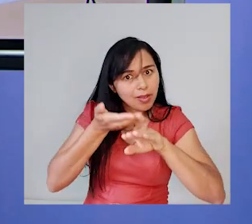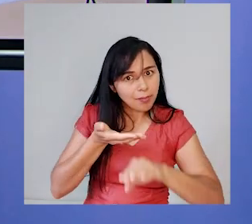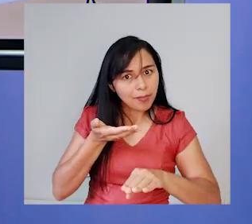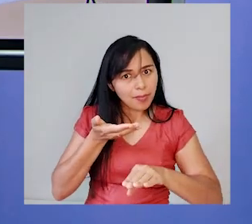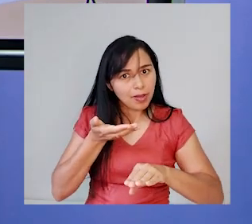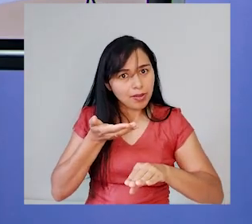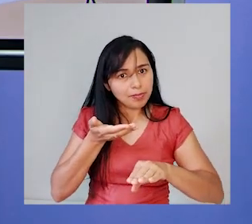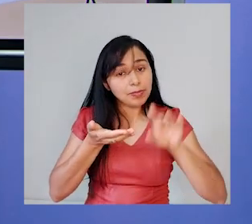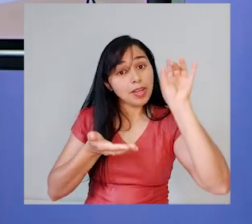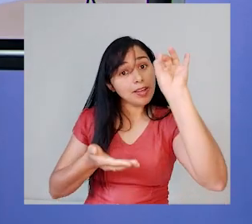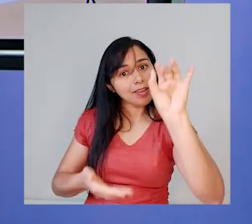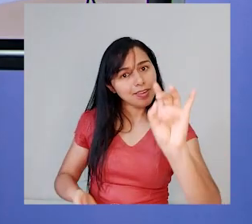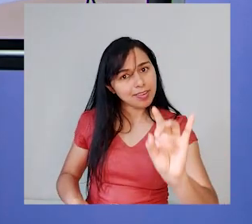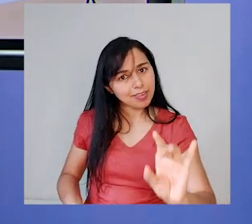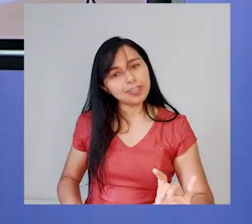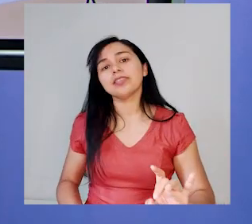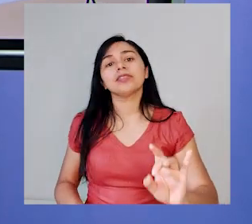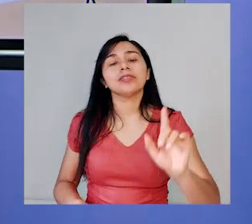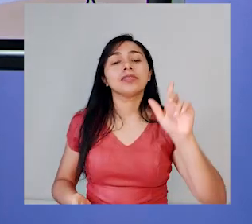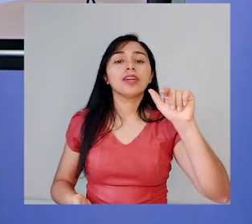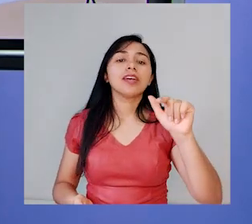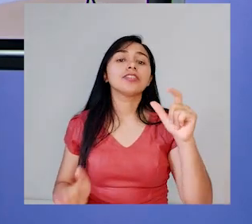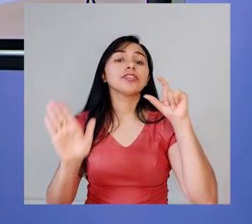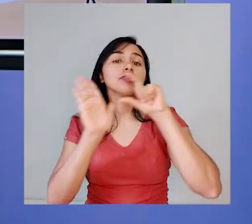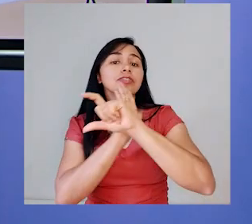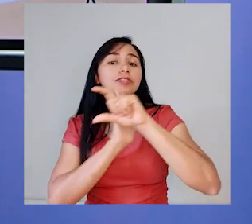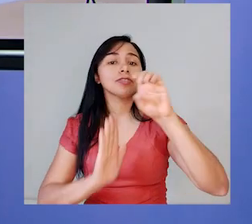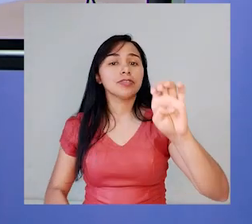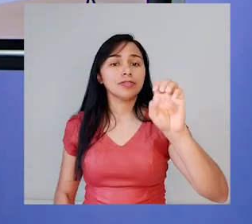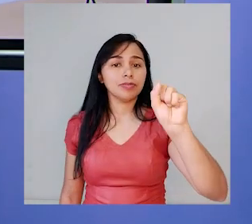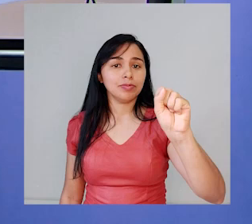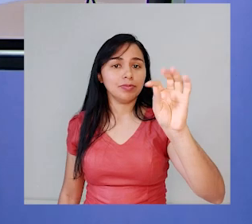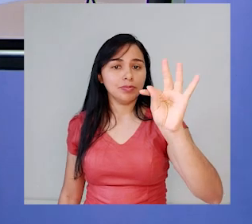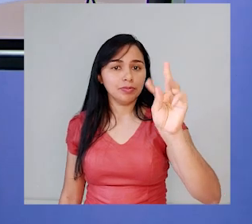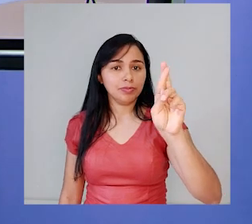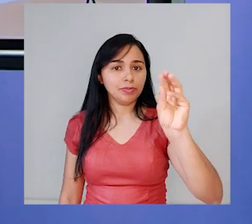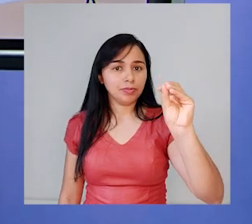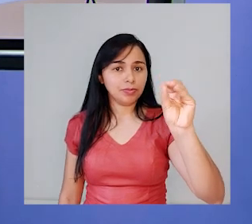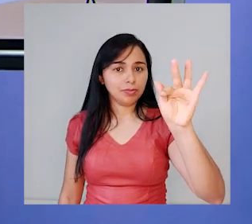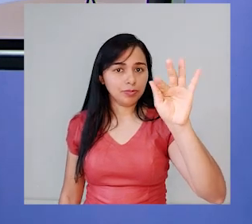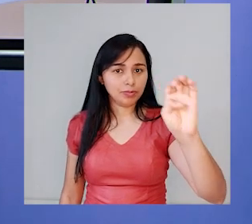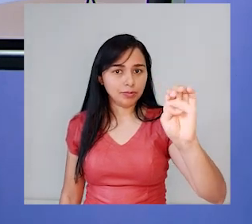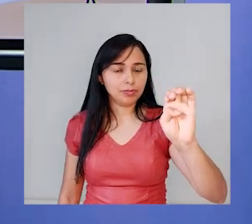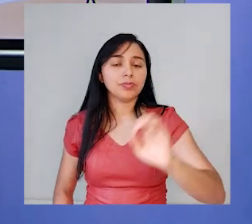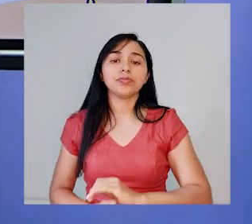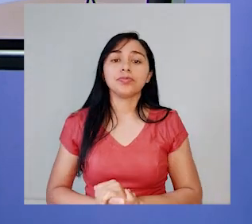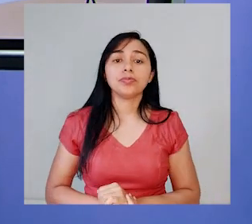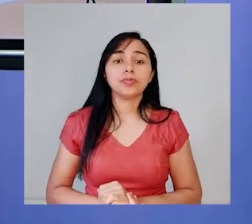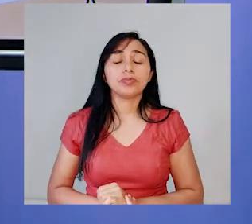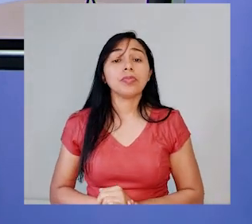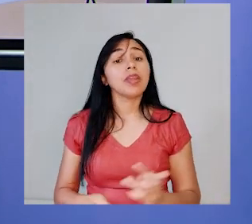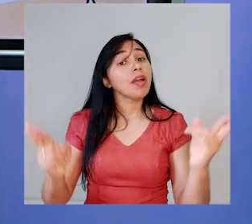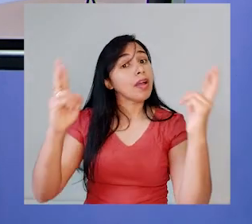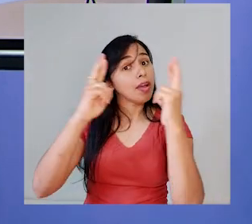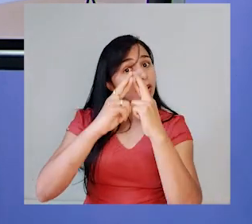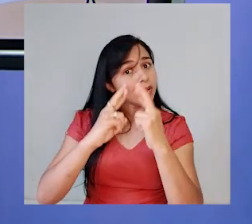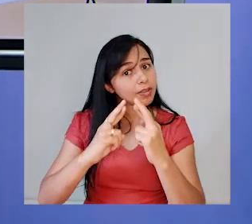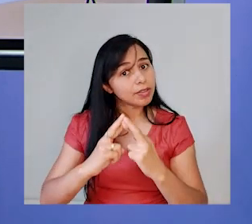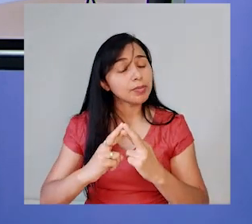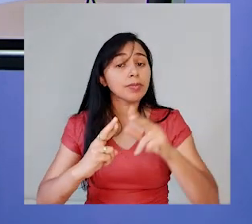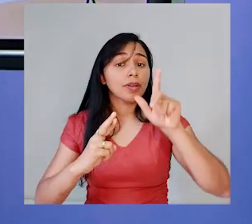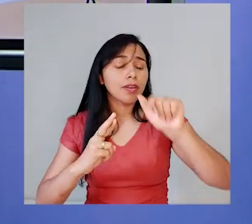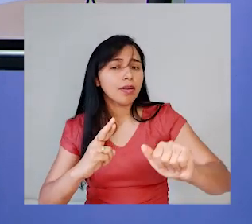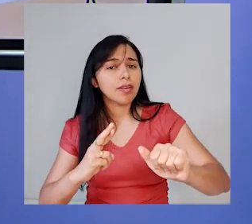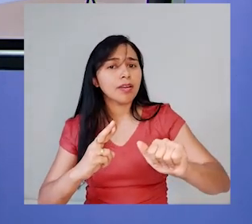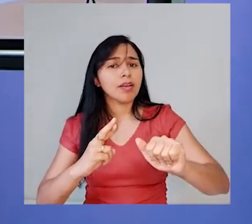cada um desses conjuntos nós chamamos de estrofe. A rima é a repetição de um som dentro